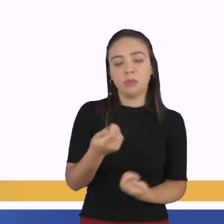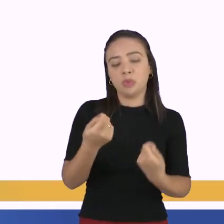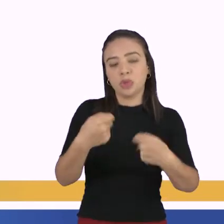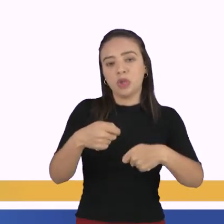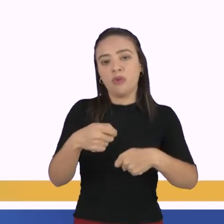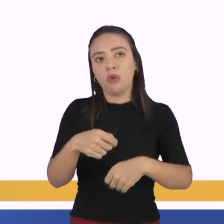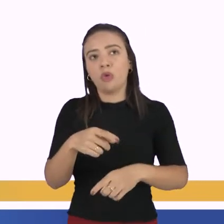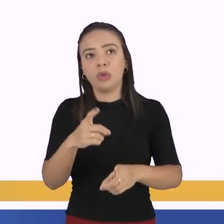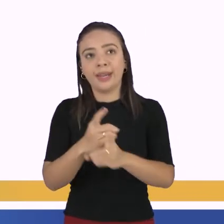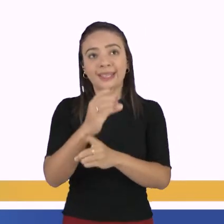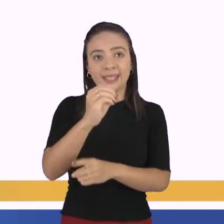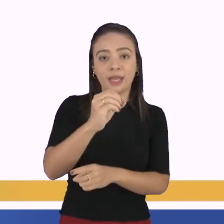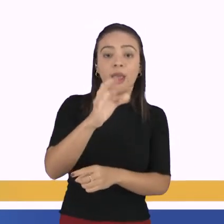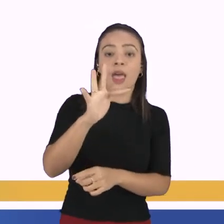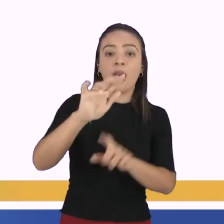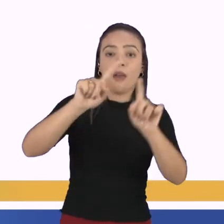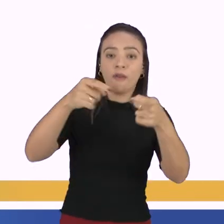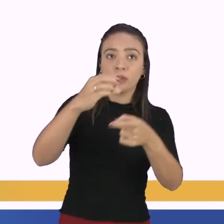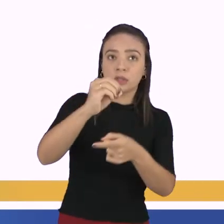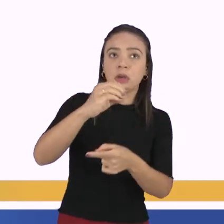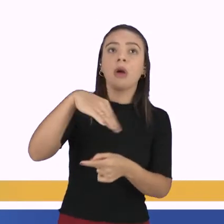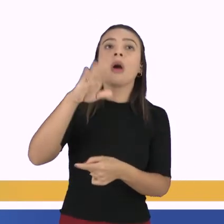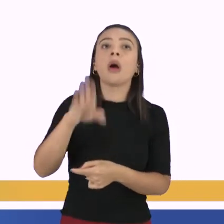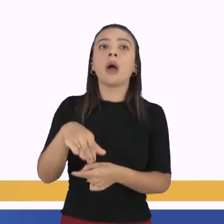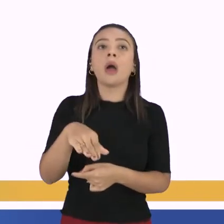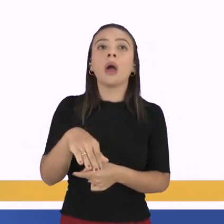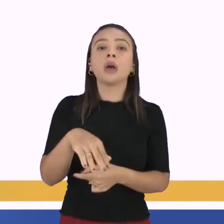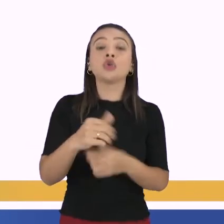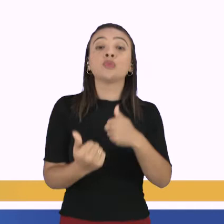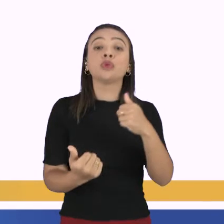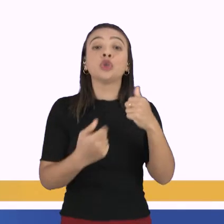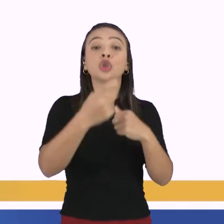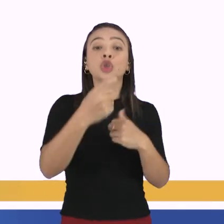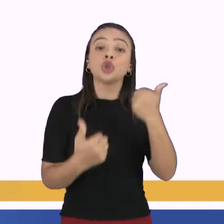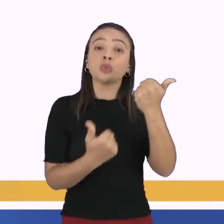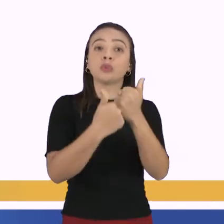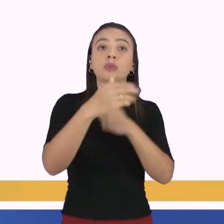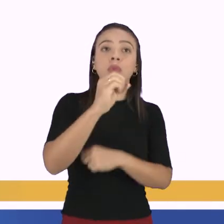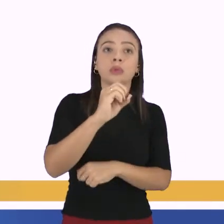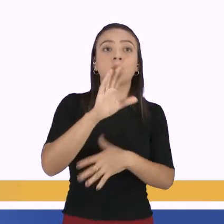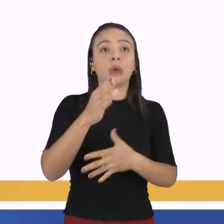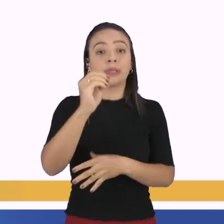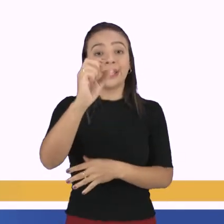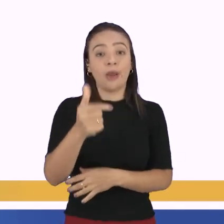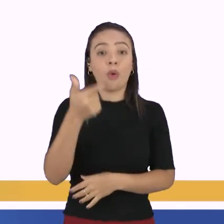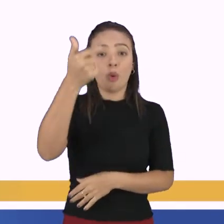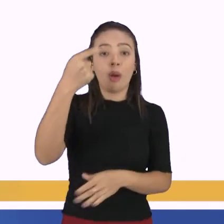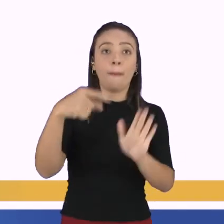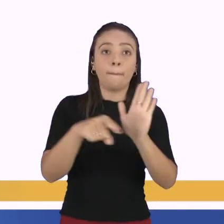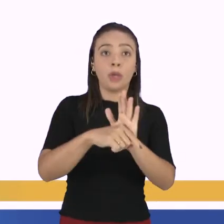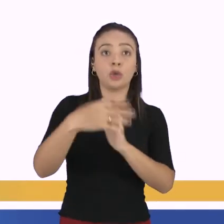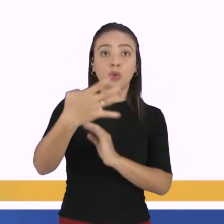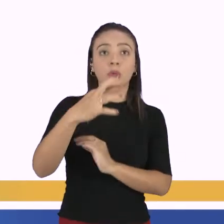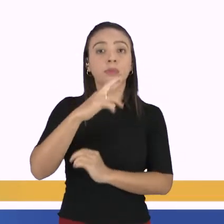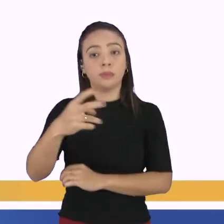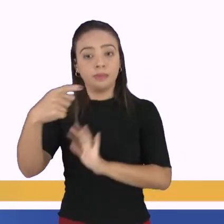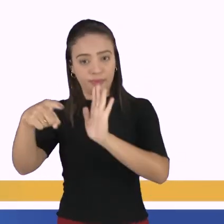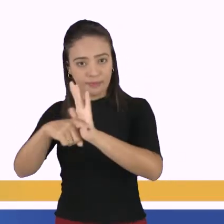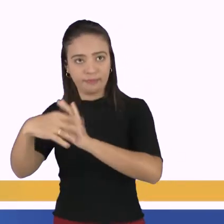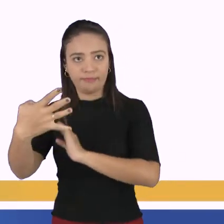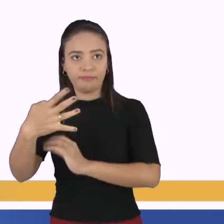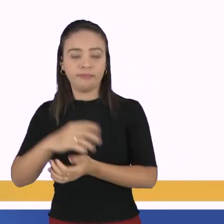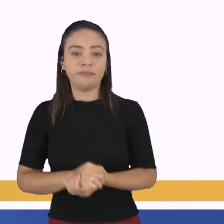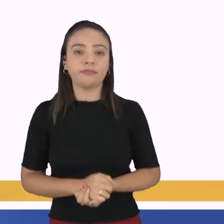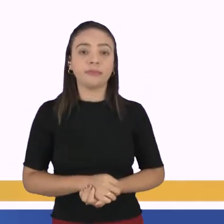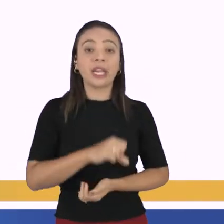0, eu calculo f de 0. Quem é f de 0? É no lugar de x eu colocar 0. Então, 0 ao quadrado menos 4 dá menos 4.